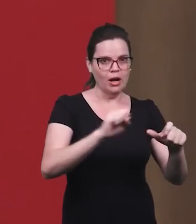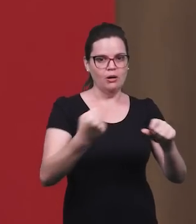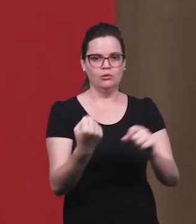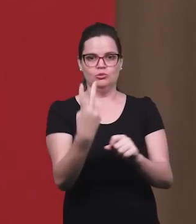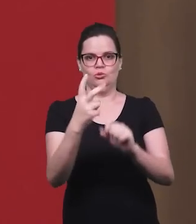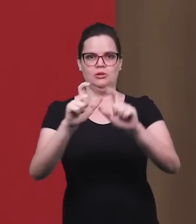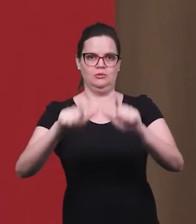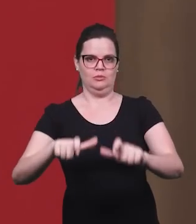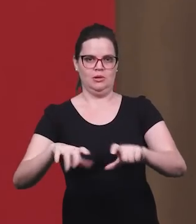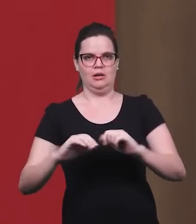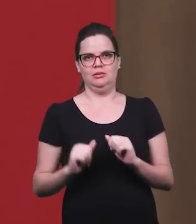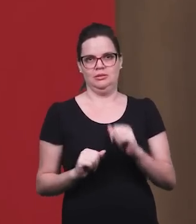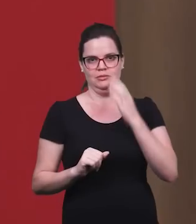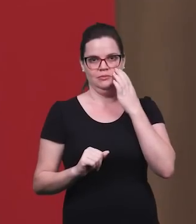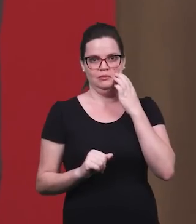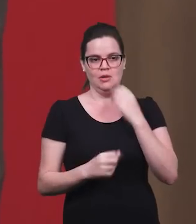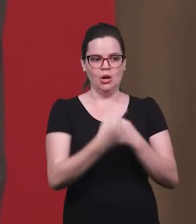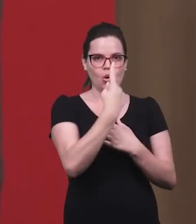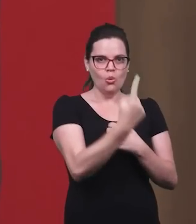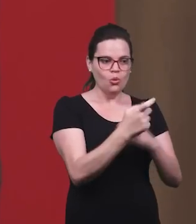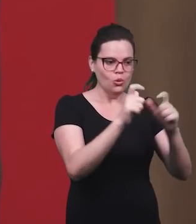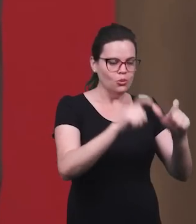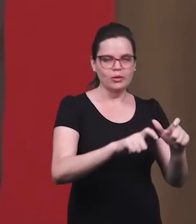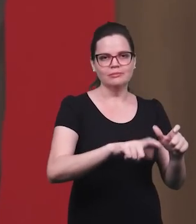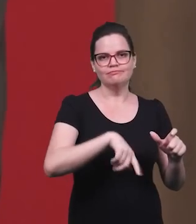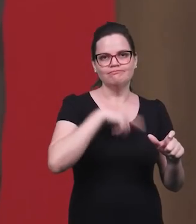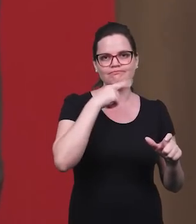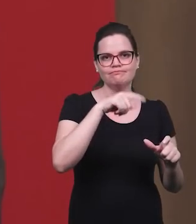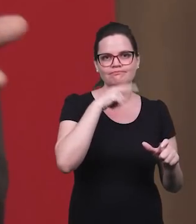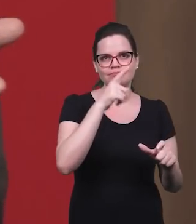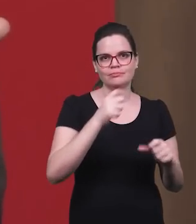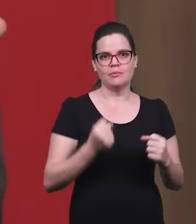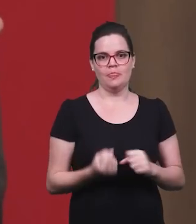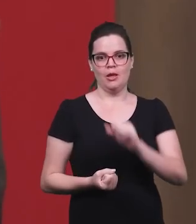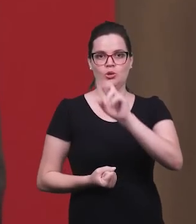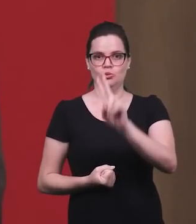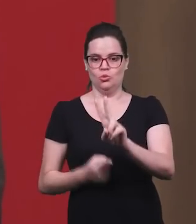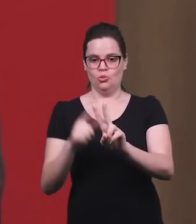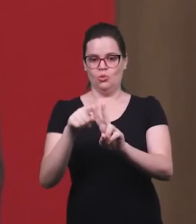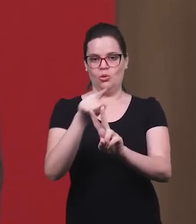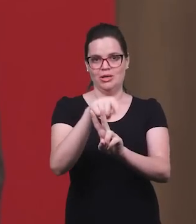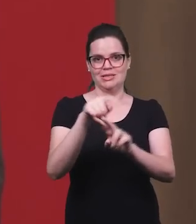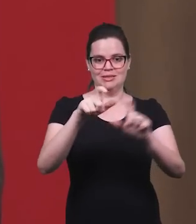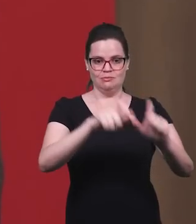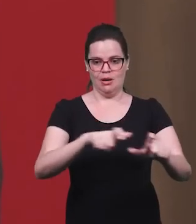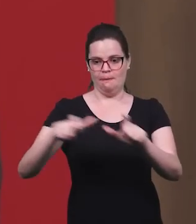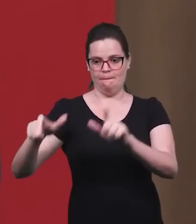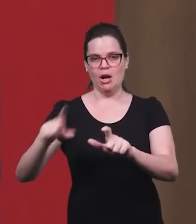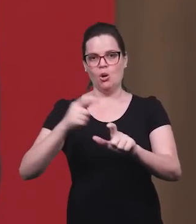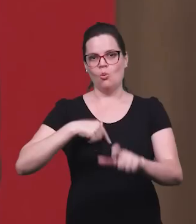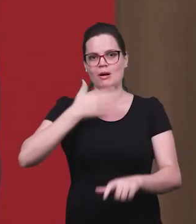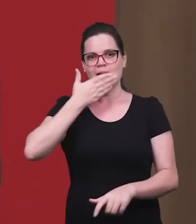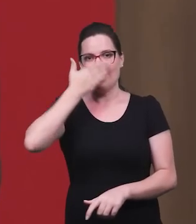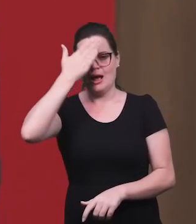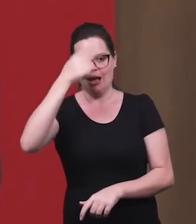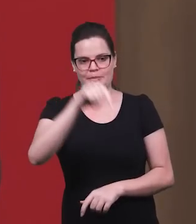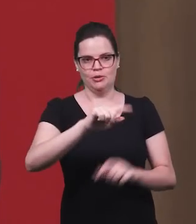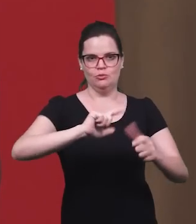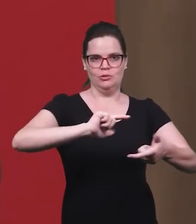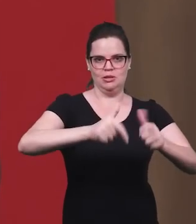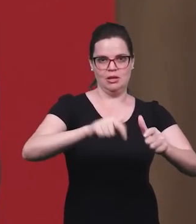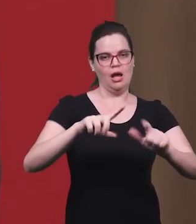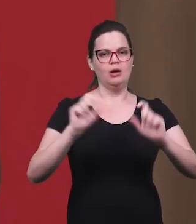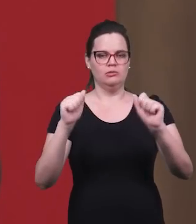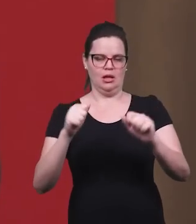votos para vencer e que para 2 terras, uma árabe e outra israelita, havia votos. Vou abrir um parênteses para